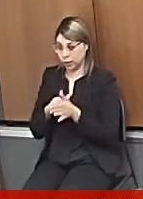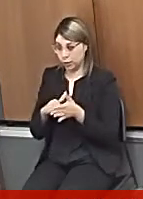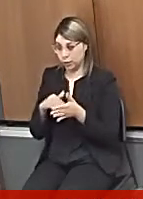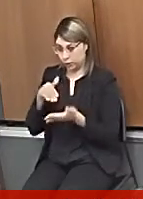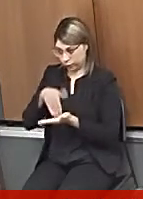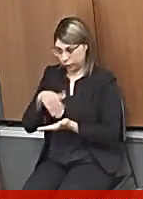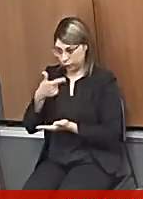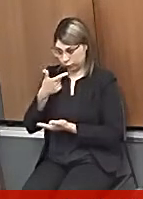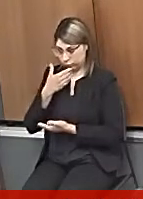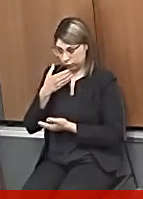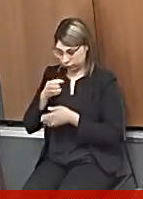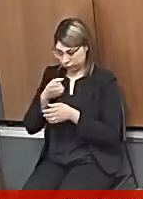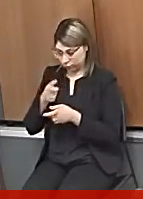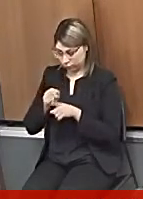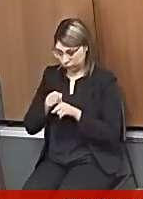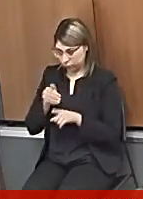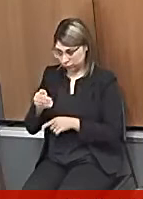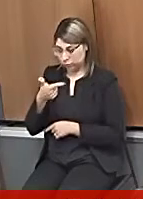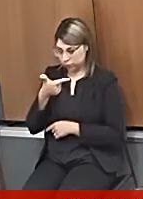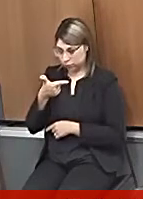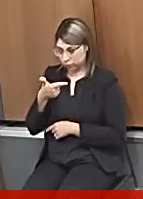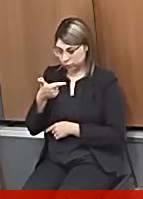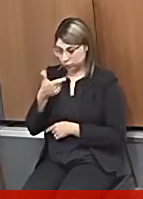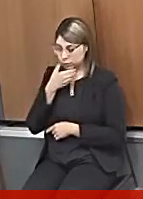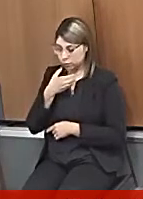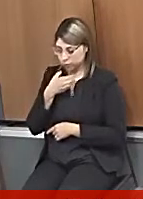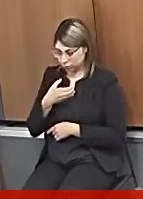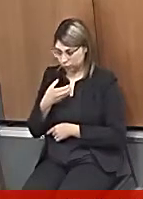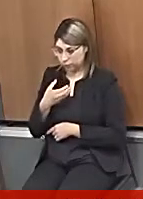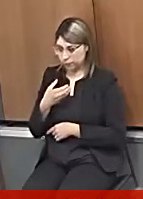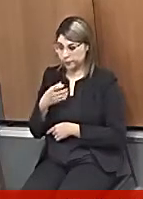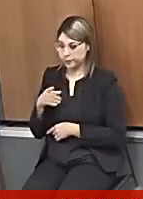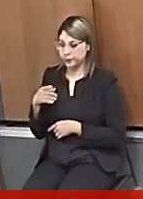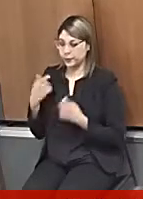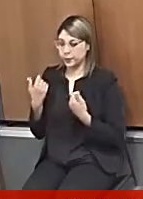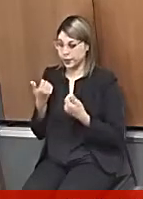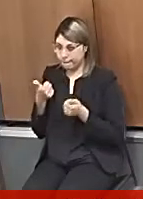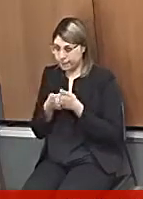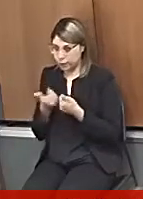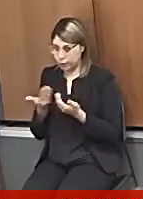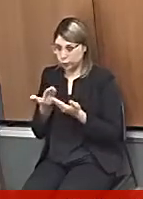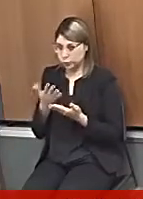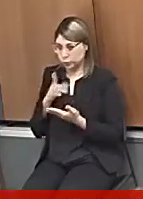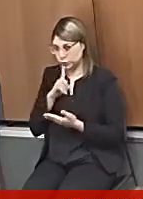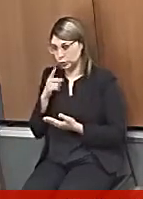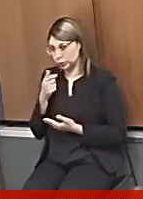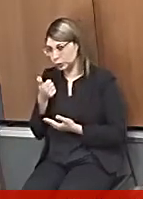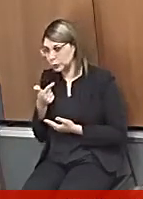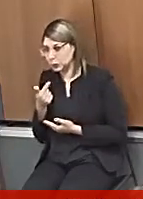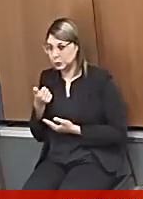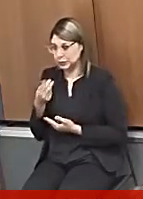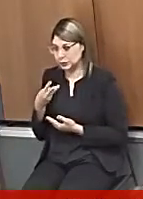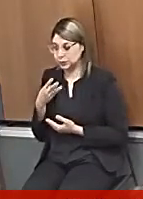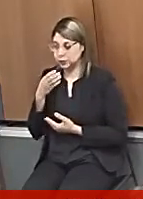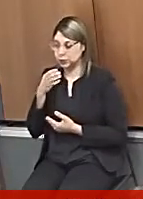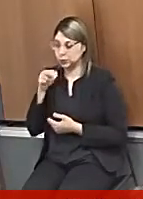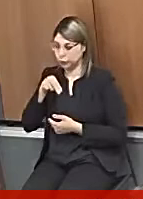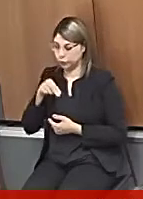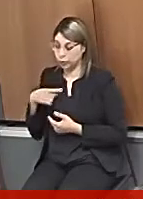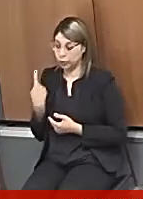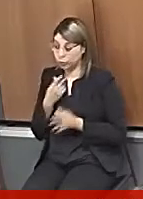nós estamos perto do dia 12 3 de novembro então nós vamos propor